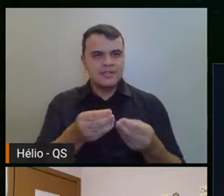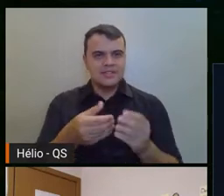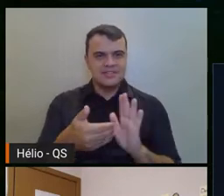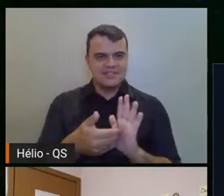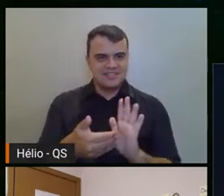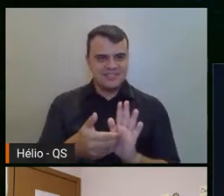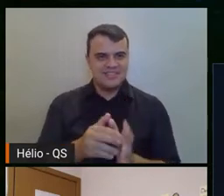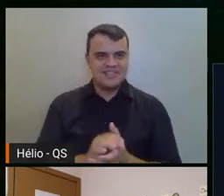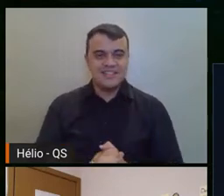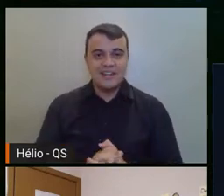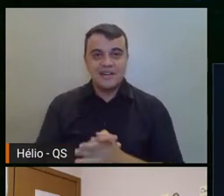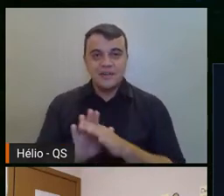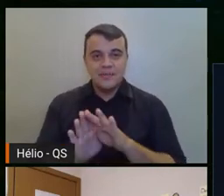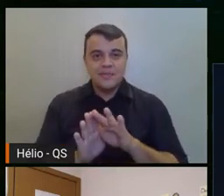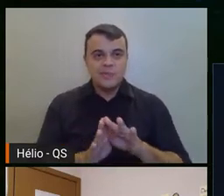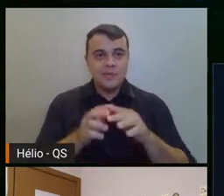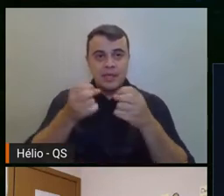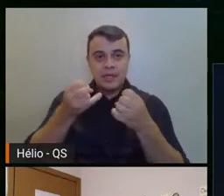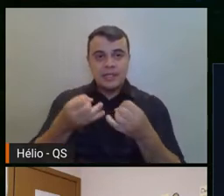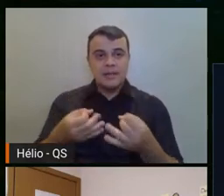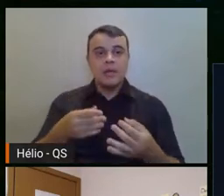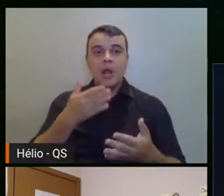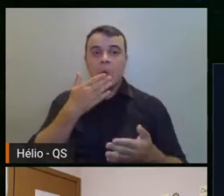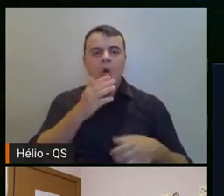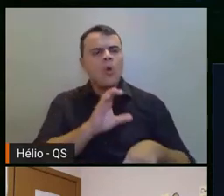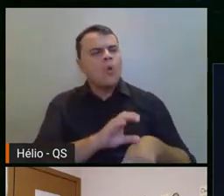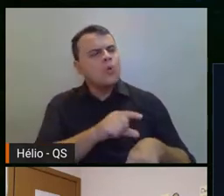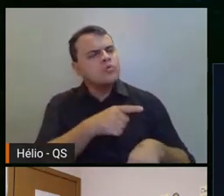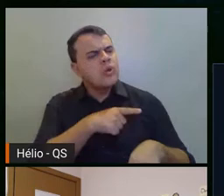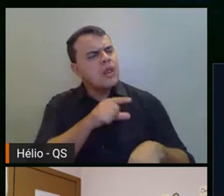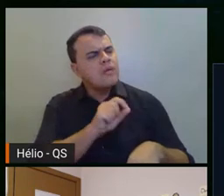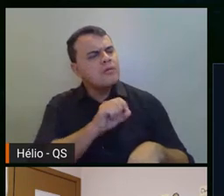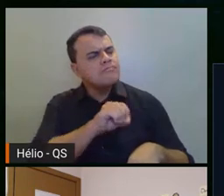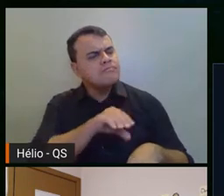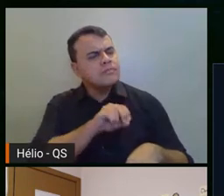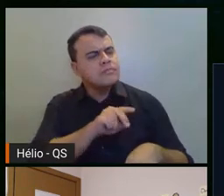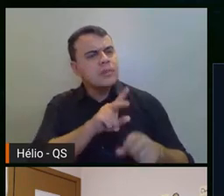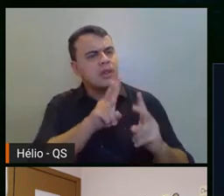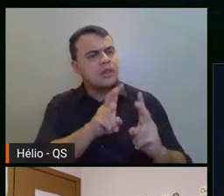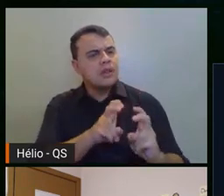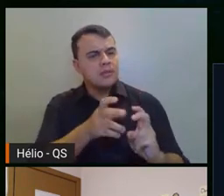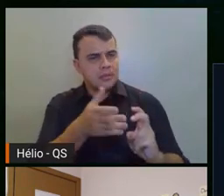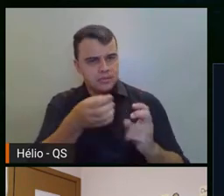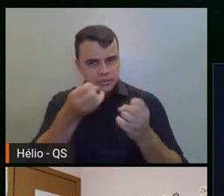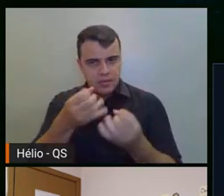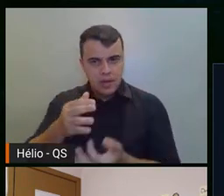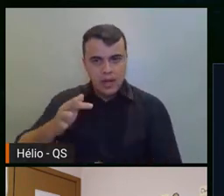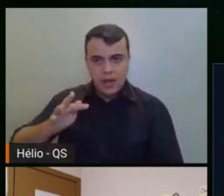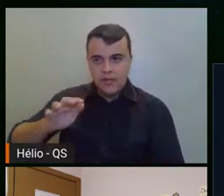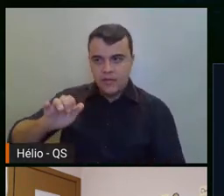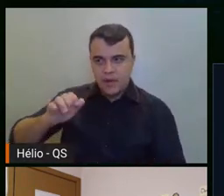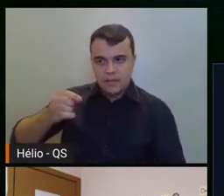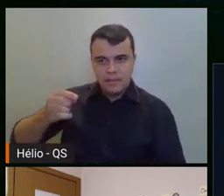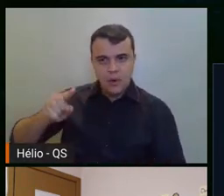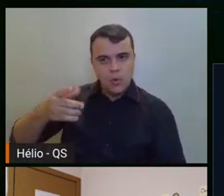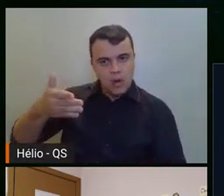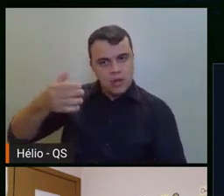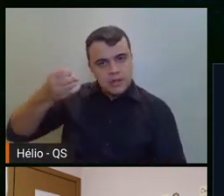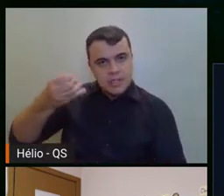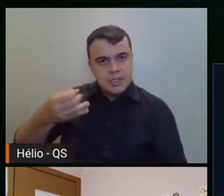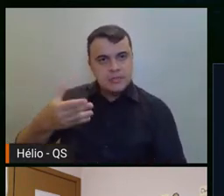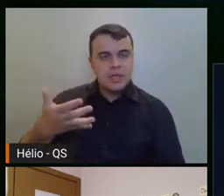Natal E aí para falar um pouco da steck tecnológica aí Felipão se você puder falar um pouquinho aí sobre